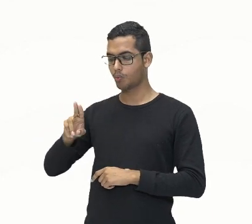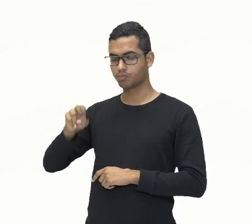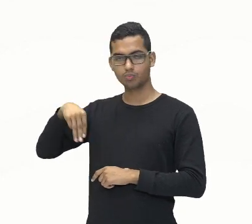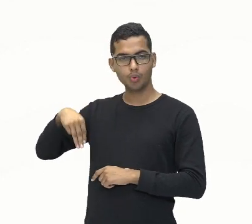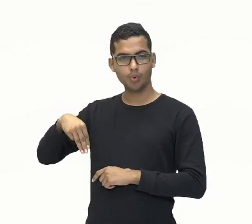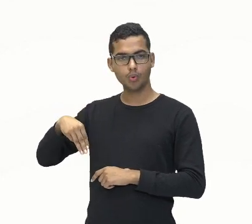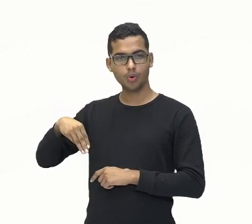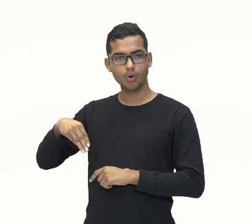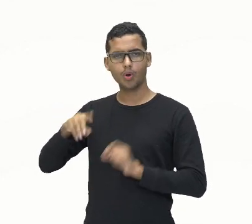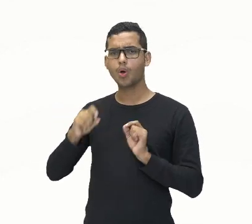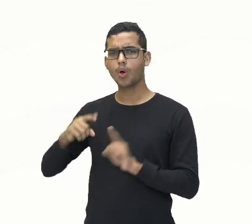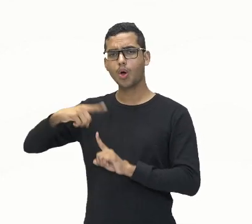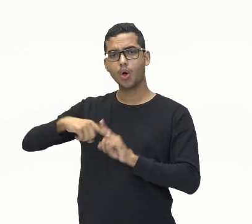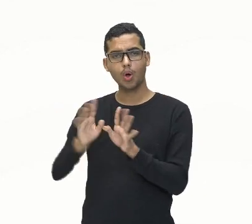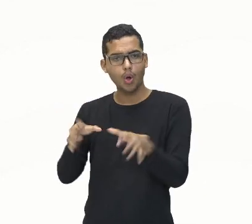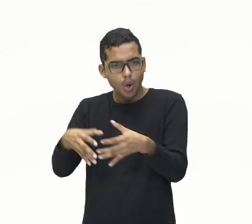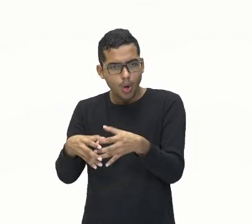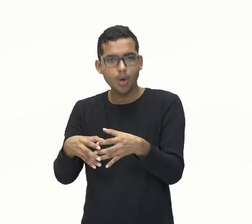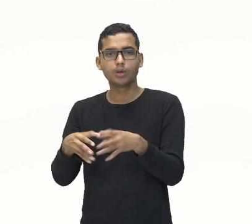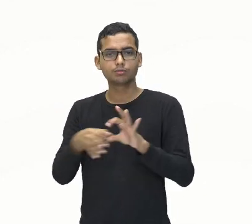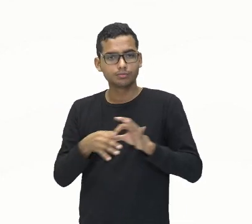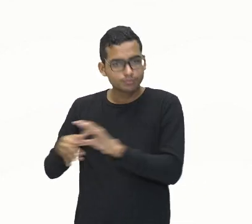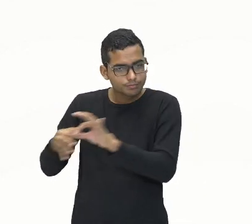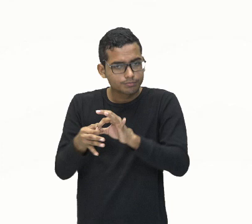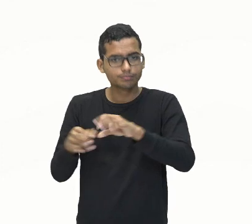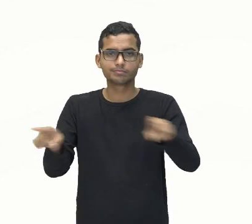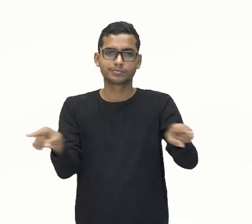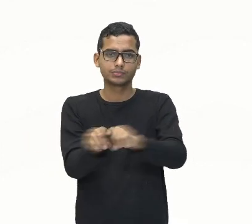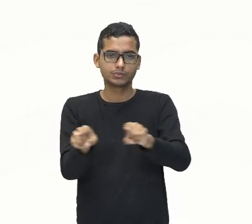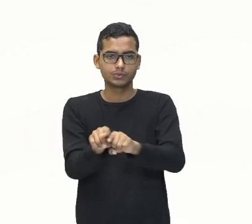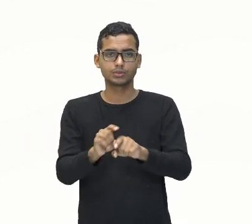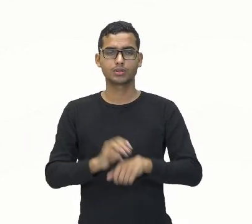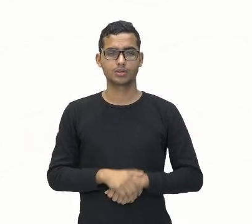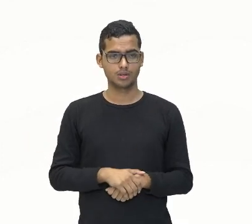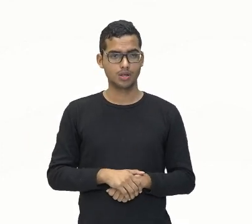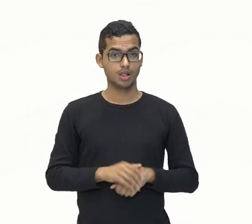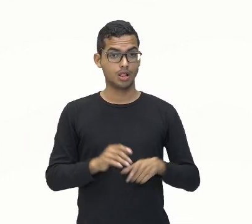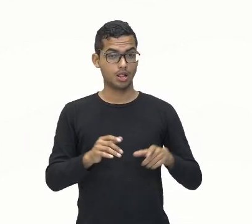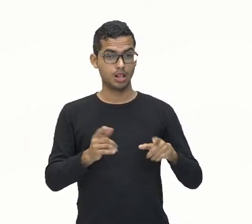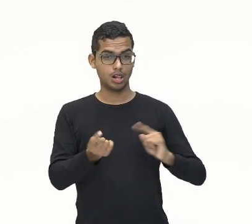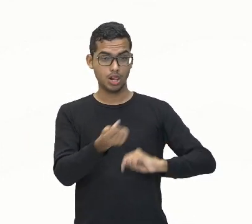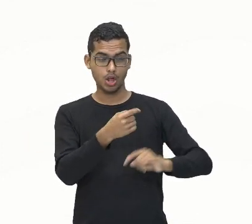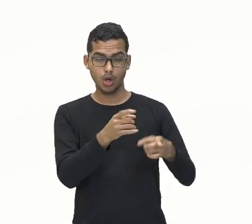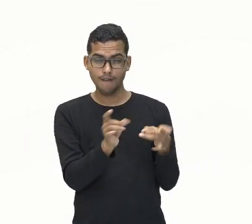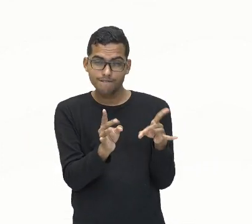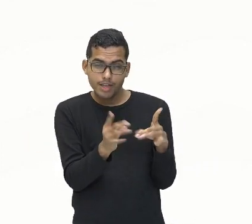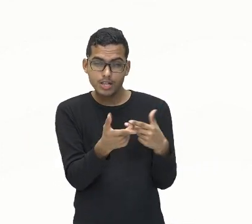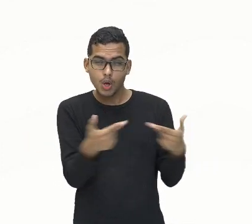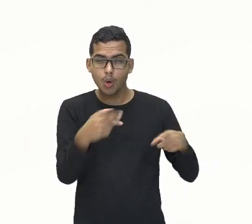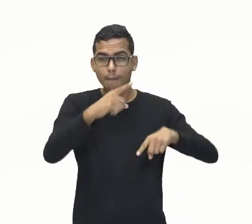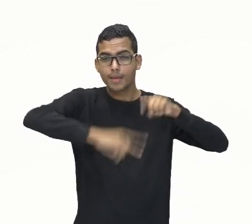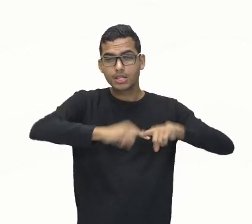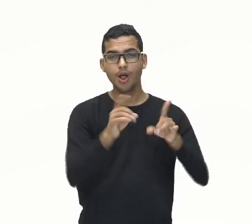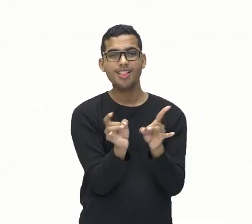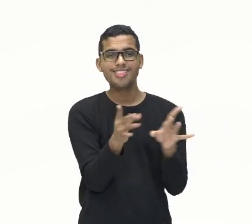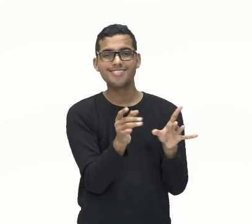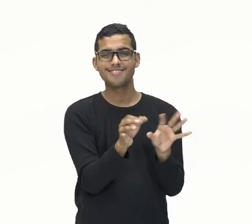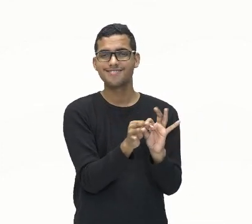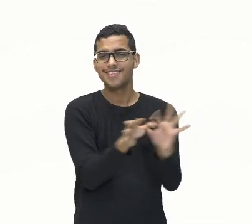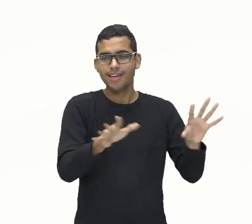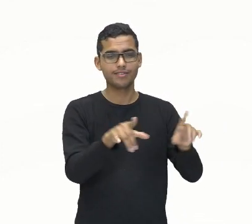com elevado padrão de integração, no qual há livre comércio e